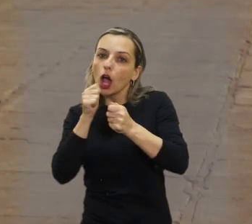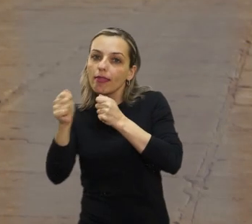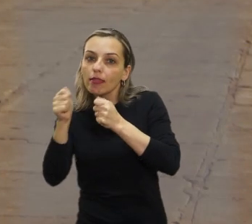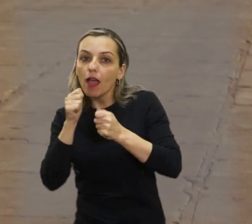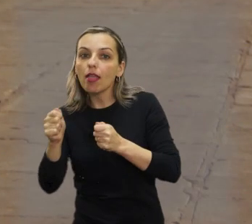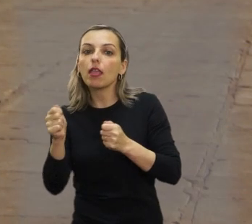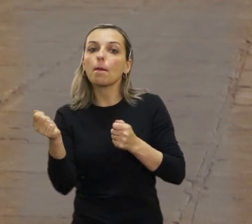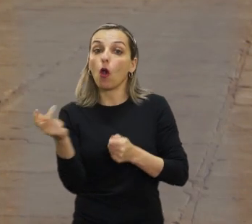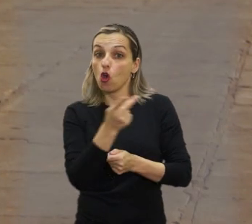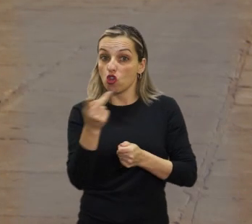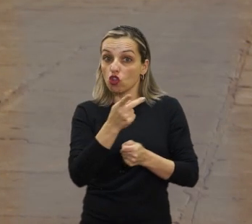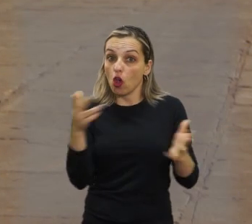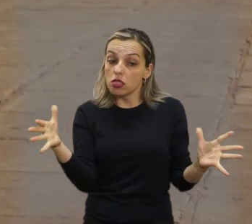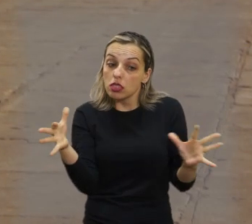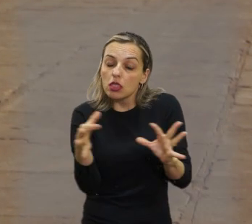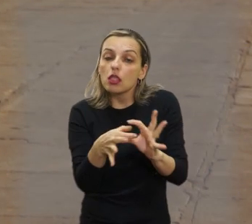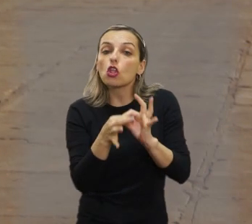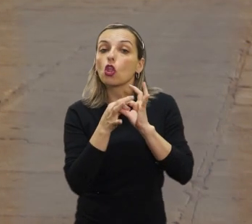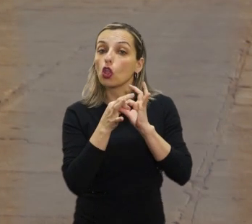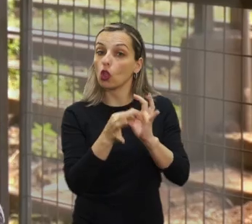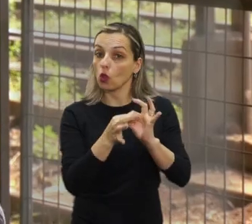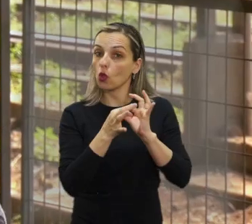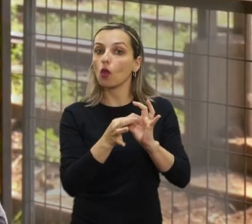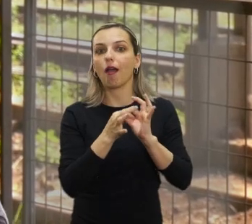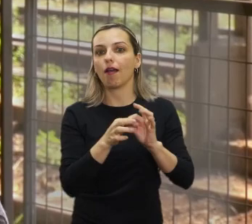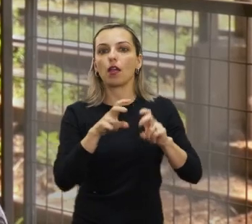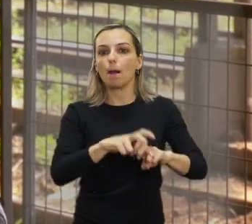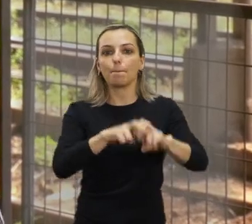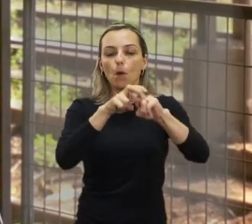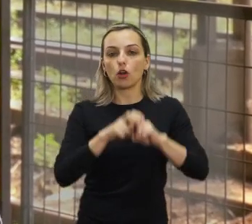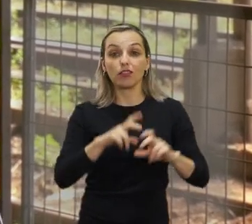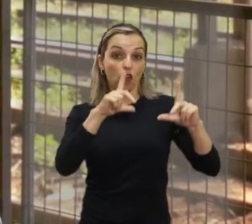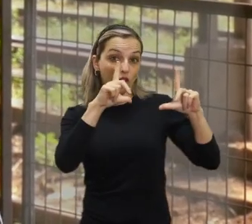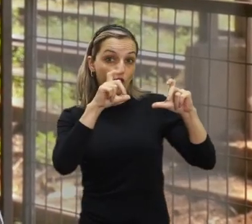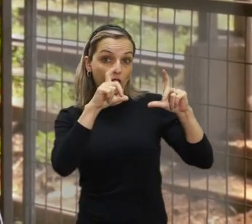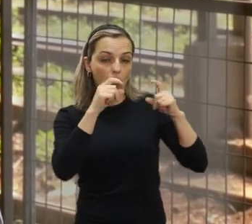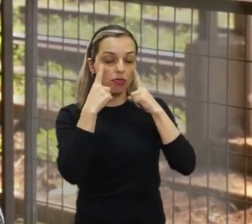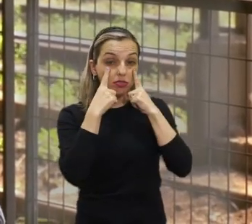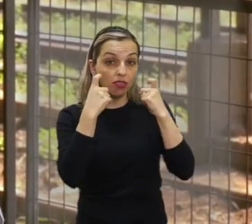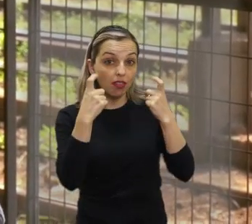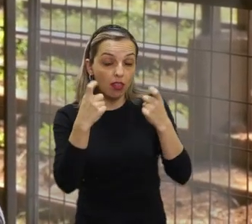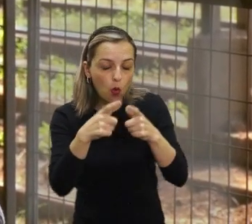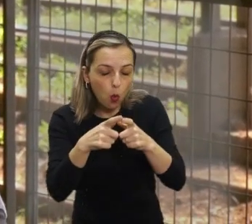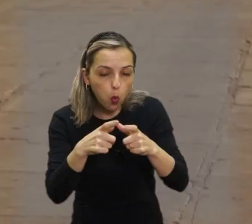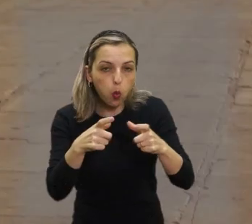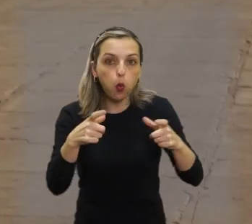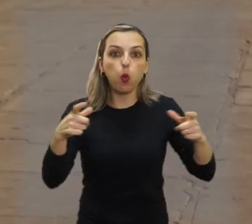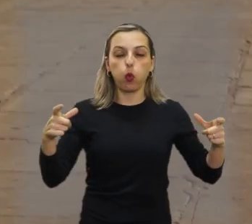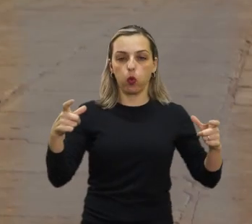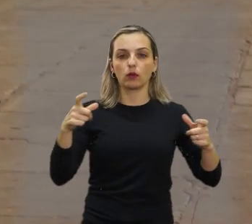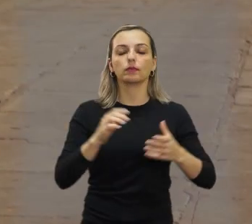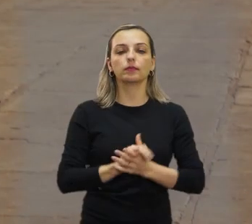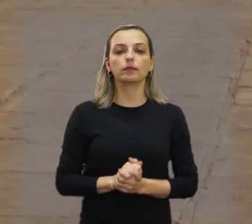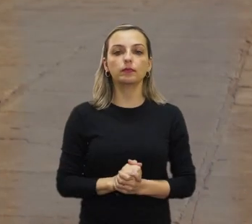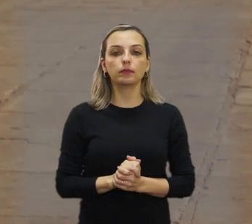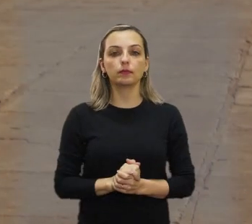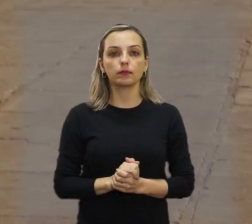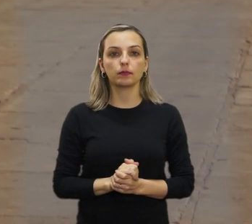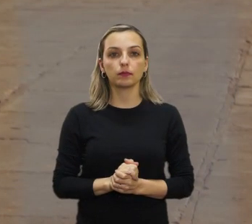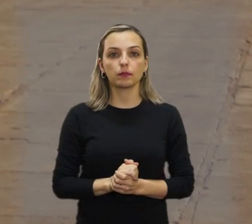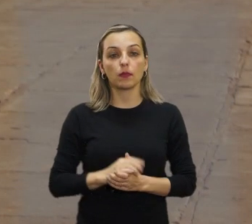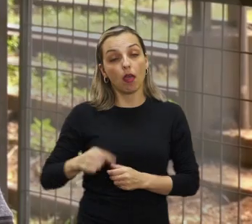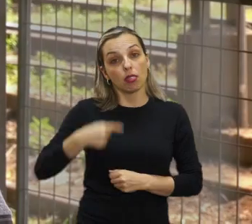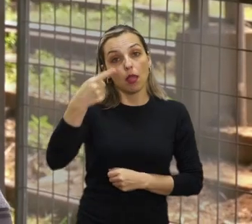mais gosto, porque aí começou a ficar mais ligado ao fotojornalismo mesmo, assim, que foi quando a paixão ainda pela